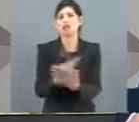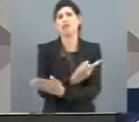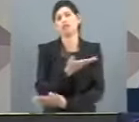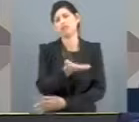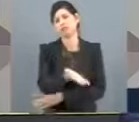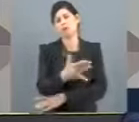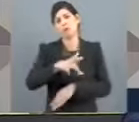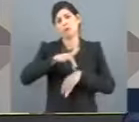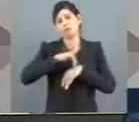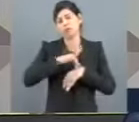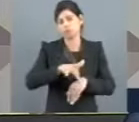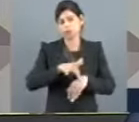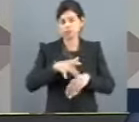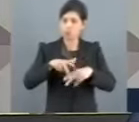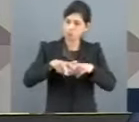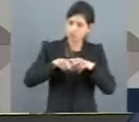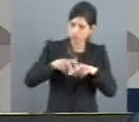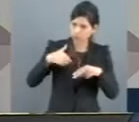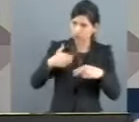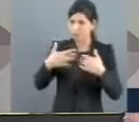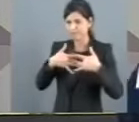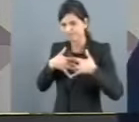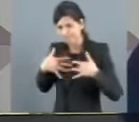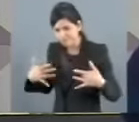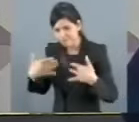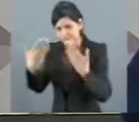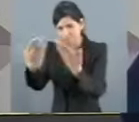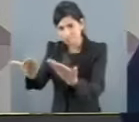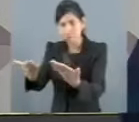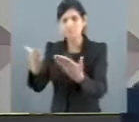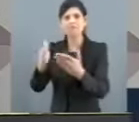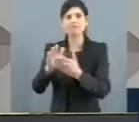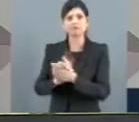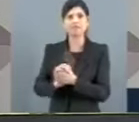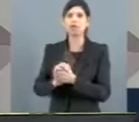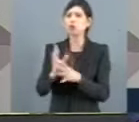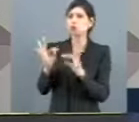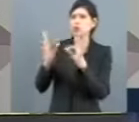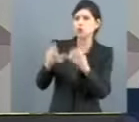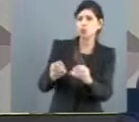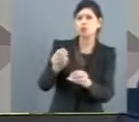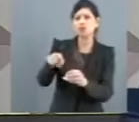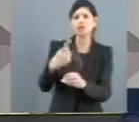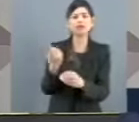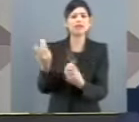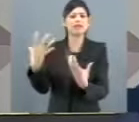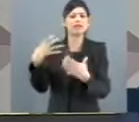Portanto, a minha total solidariedade a essas agressões que a senhora vem sofrendo. Obrigado, presidente.